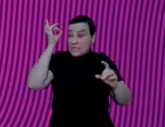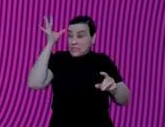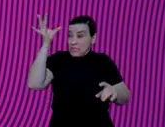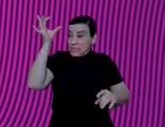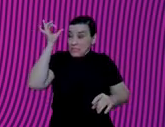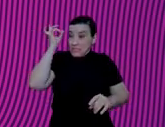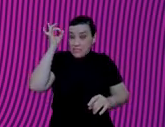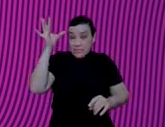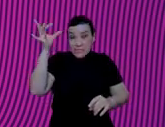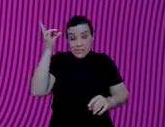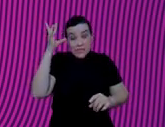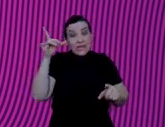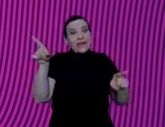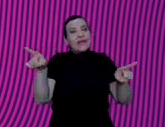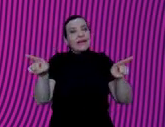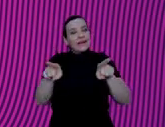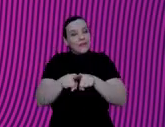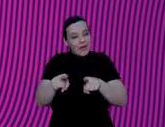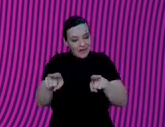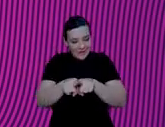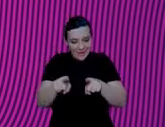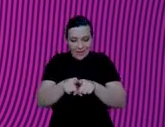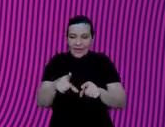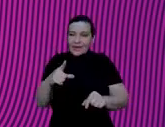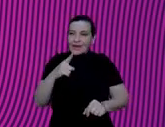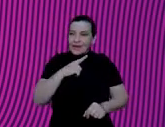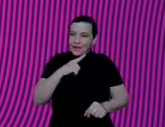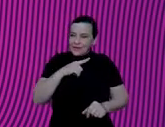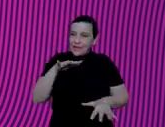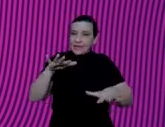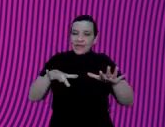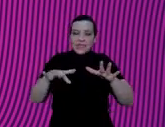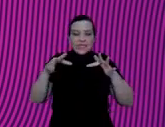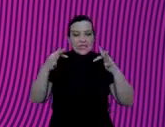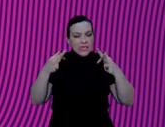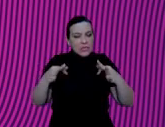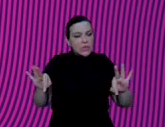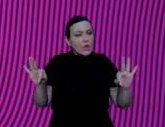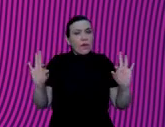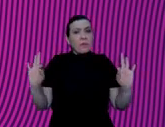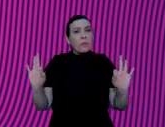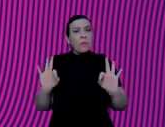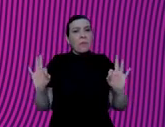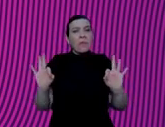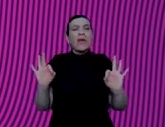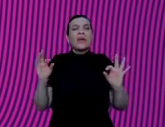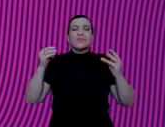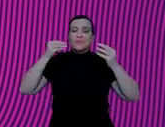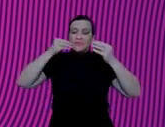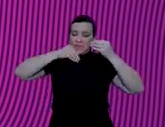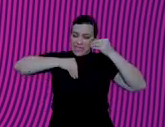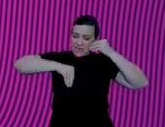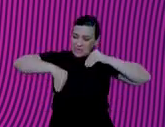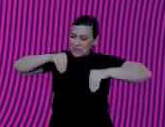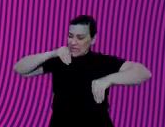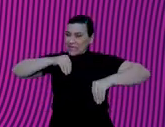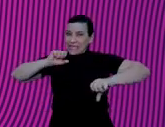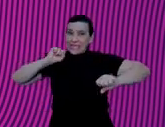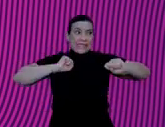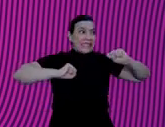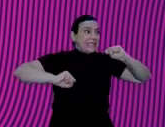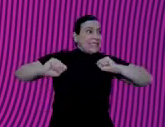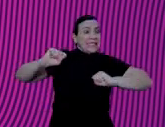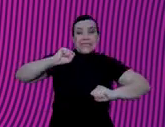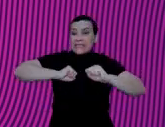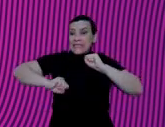também, nos momentos que eu estou sem dor, eu tenho um quadro depressivo, eu sou ansiosa, eu tenho... E